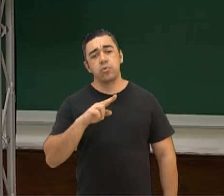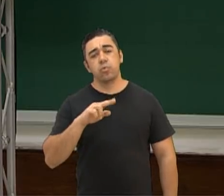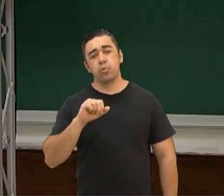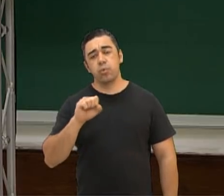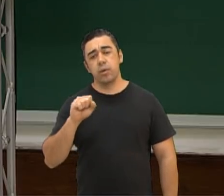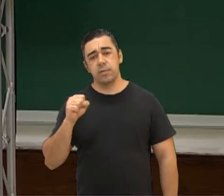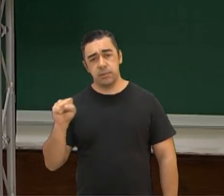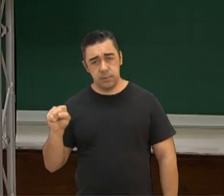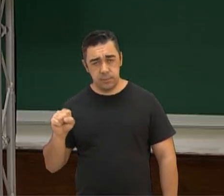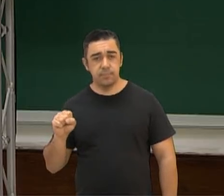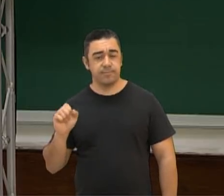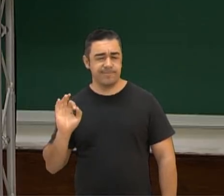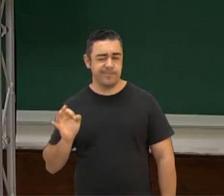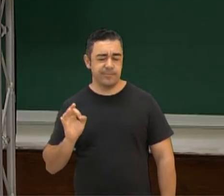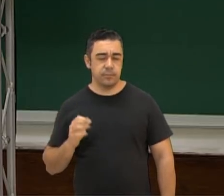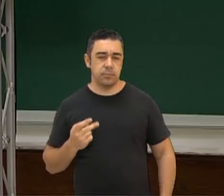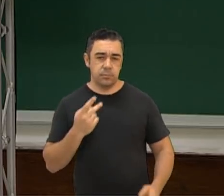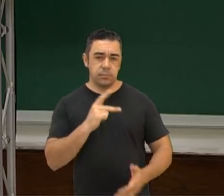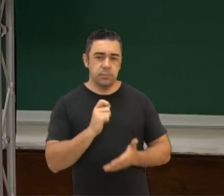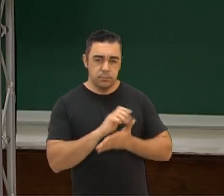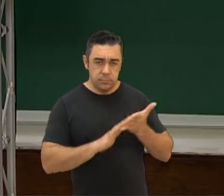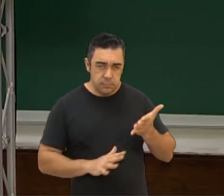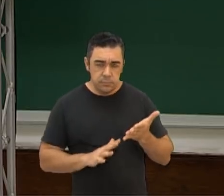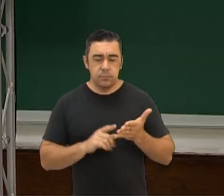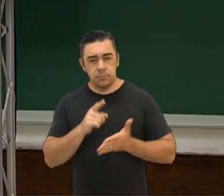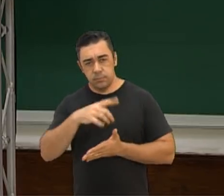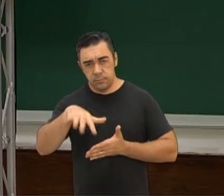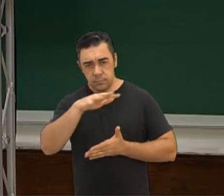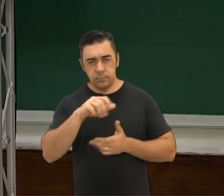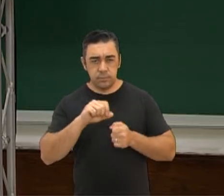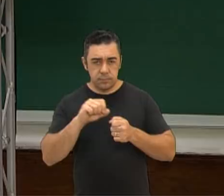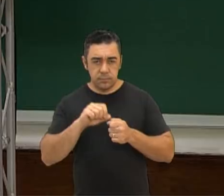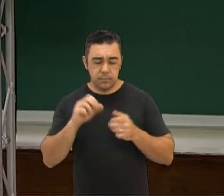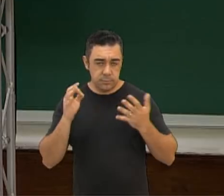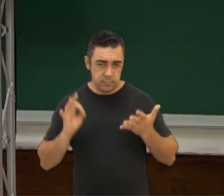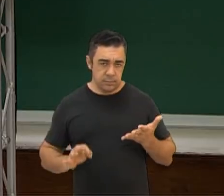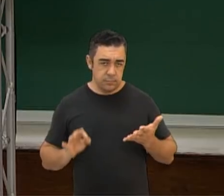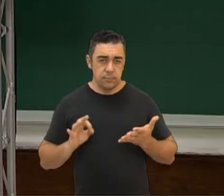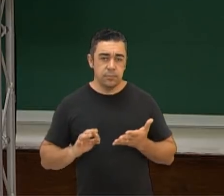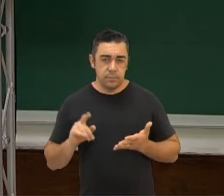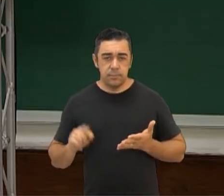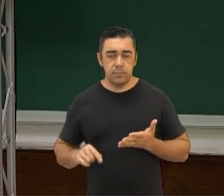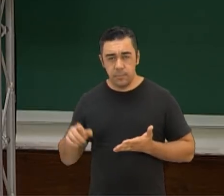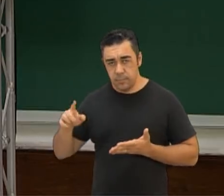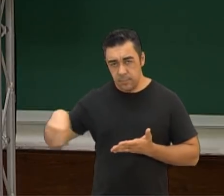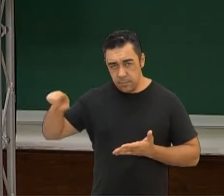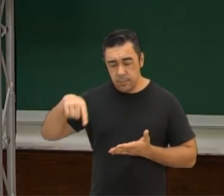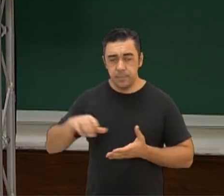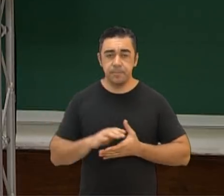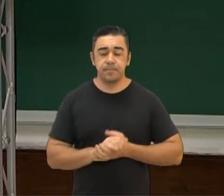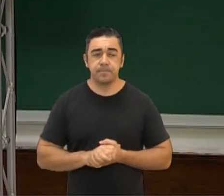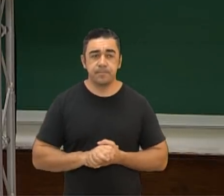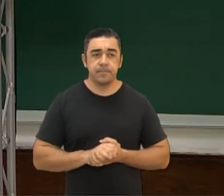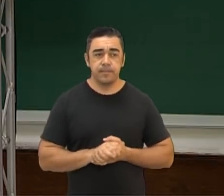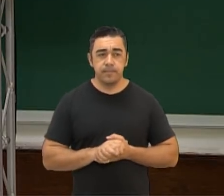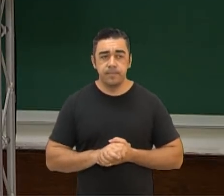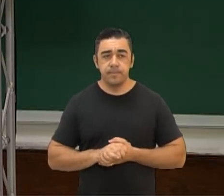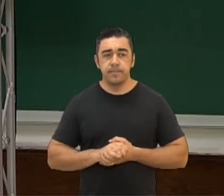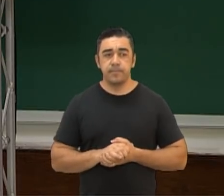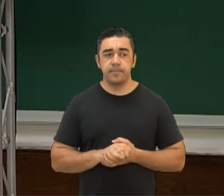são seus exercícios para vocês todos fazerem, né? Correspondente a eles ou elas aqui,